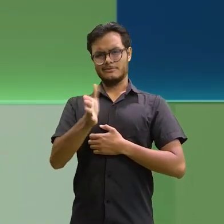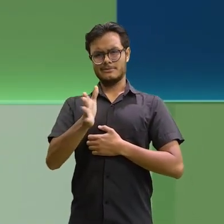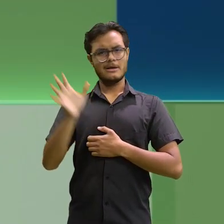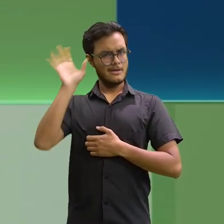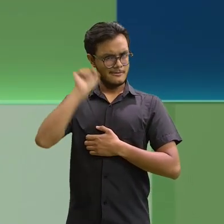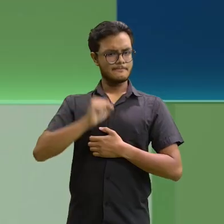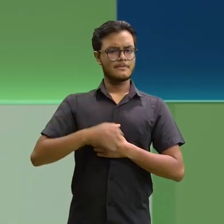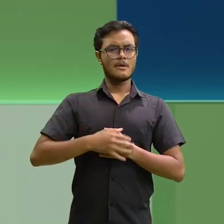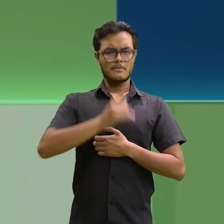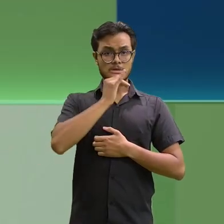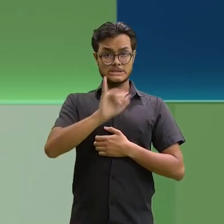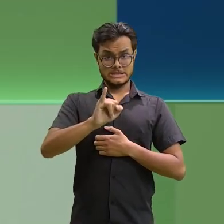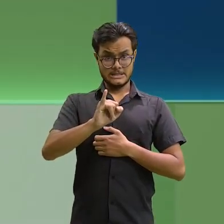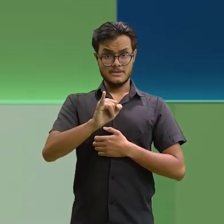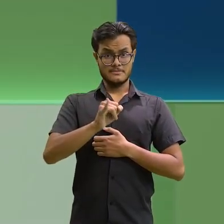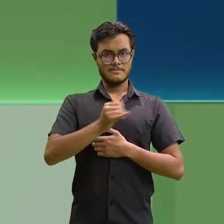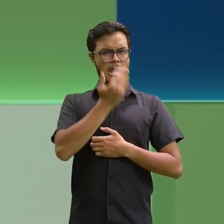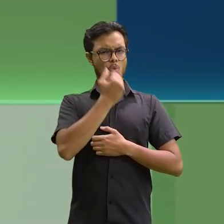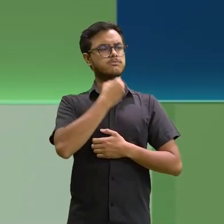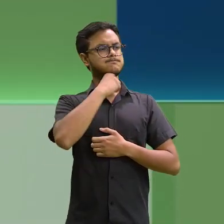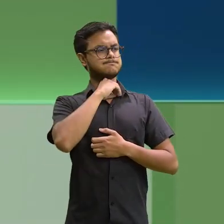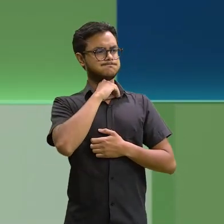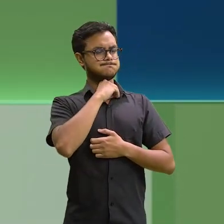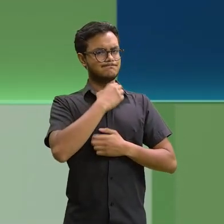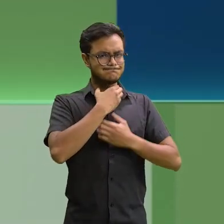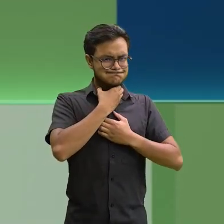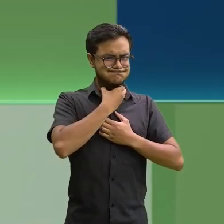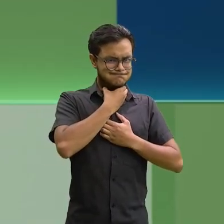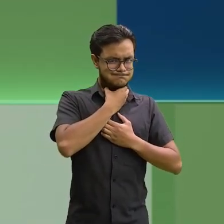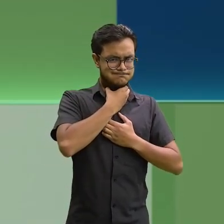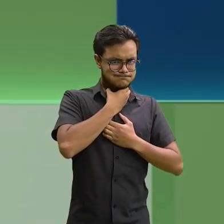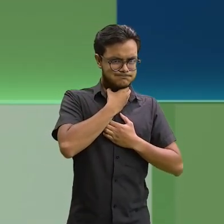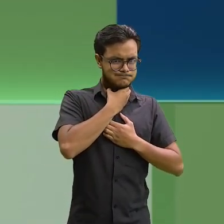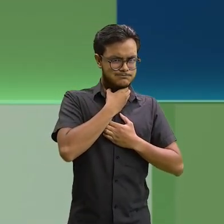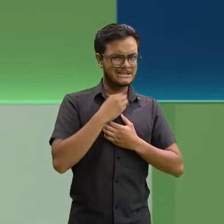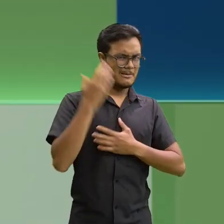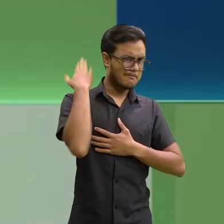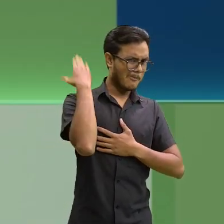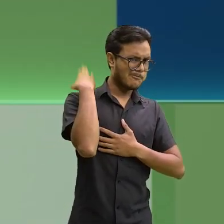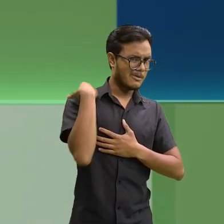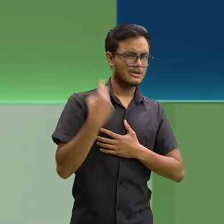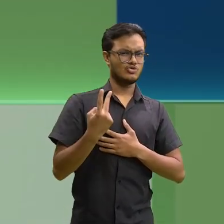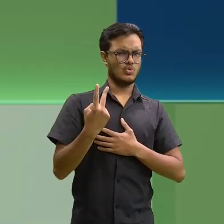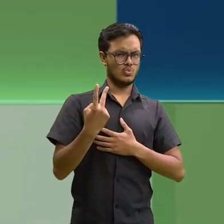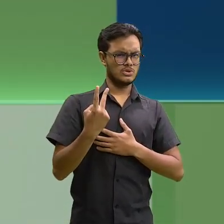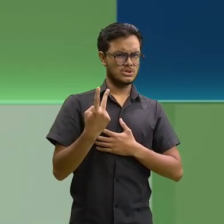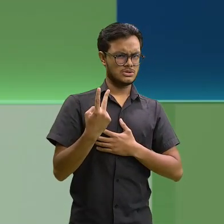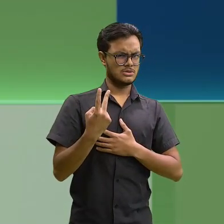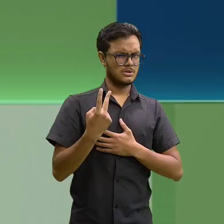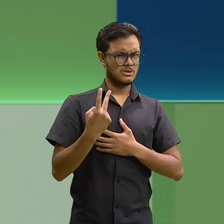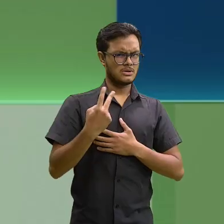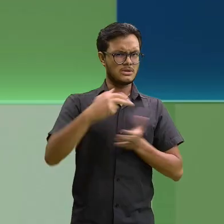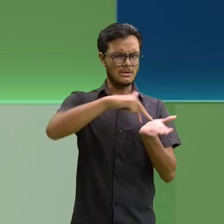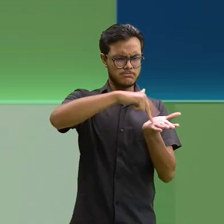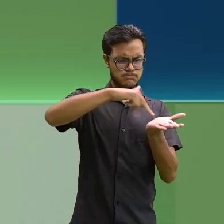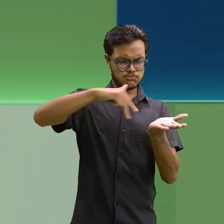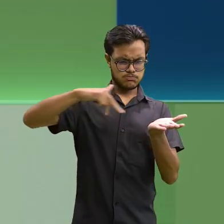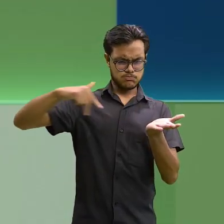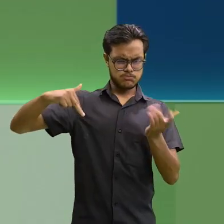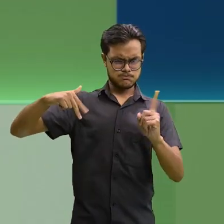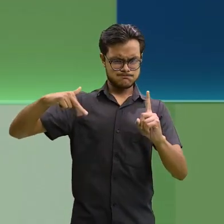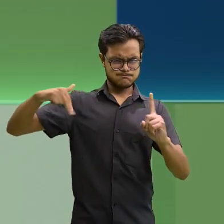ouvido falar que se a pessoa estiver engasgada, você deve dar 2 passos para trás,